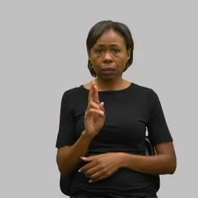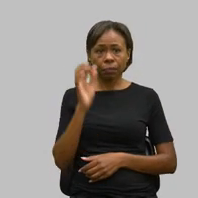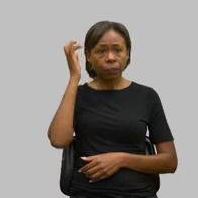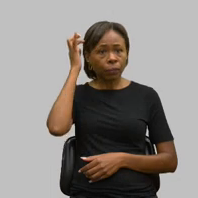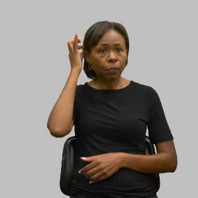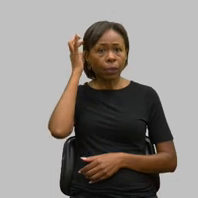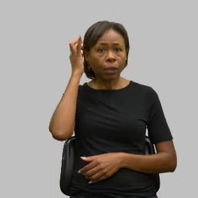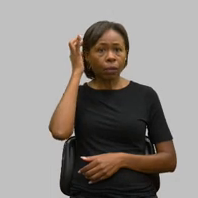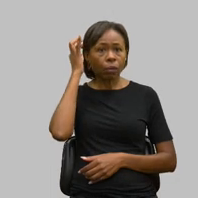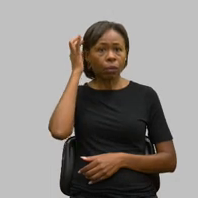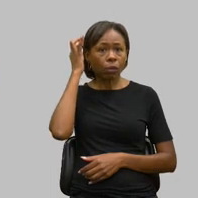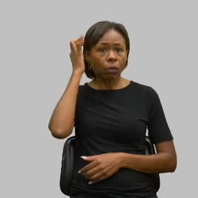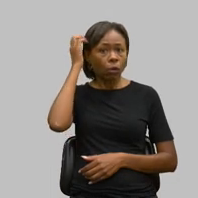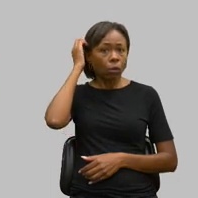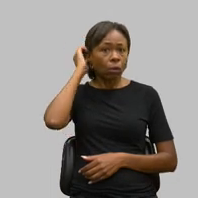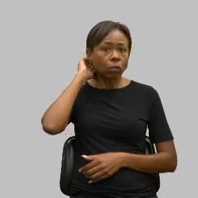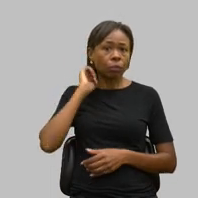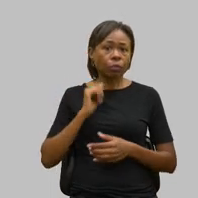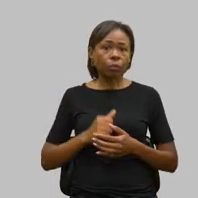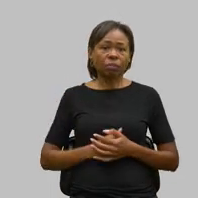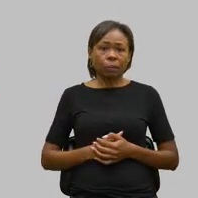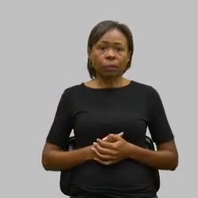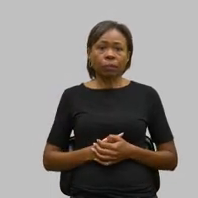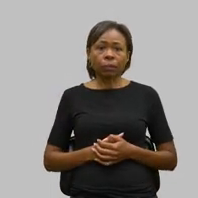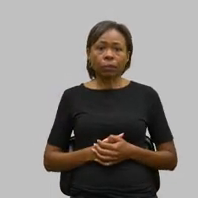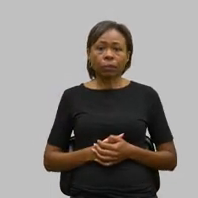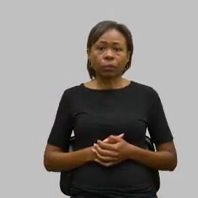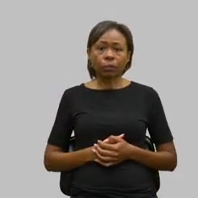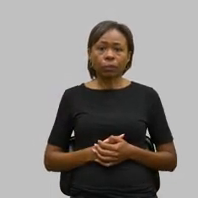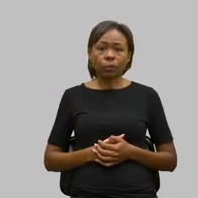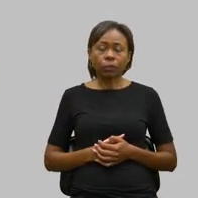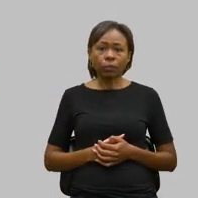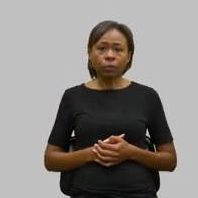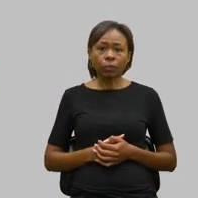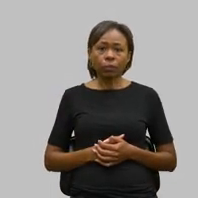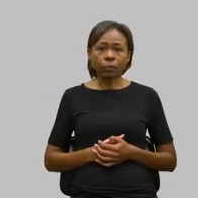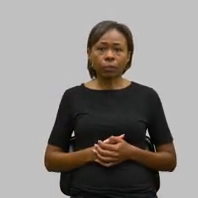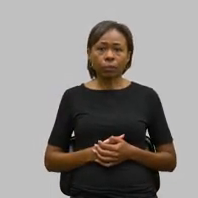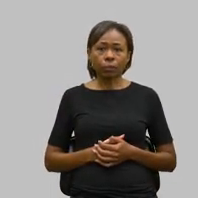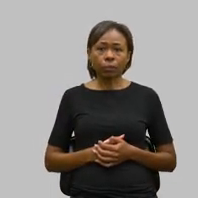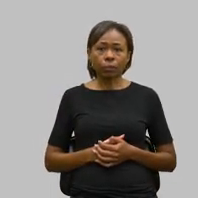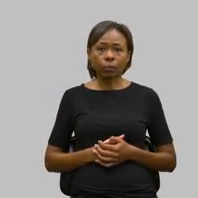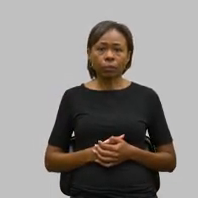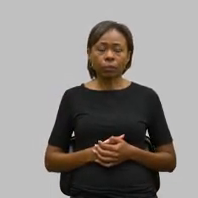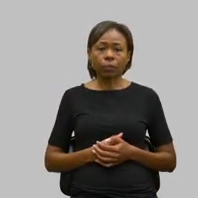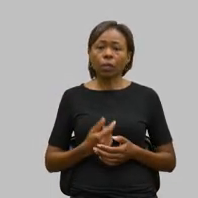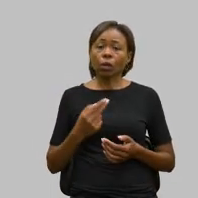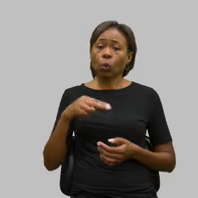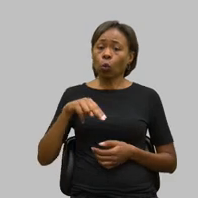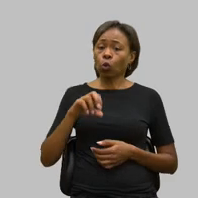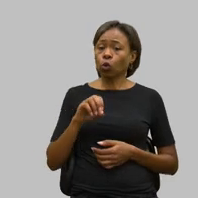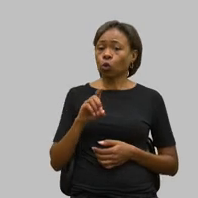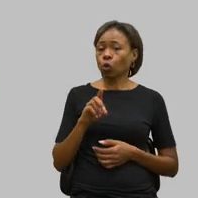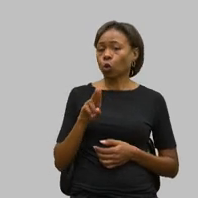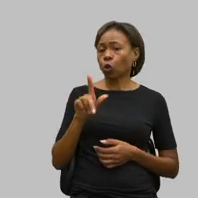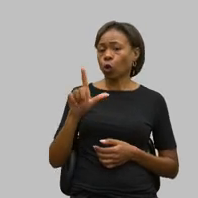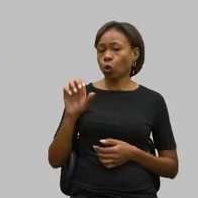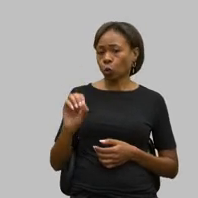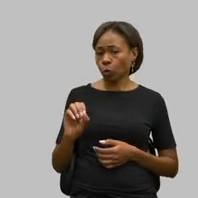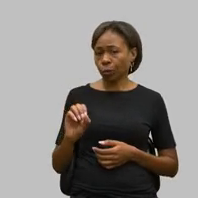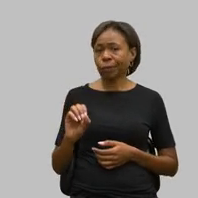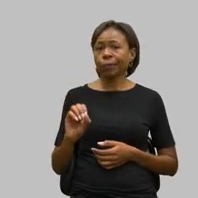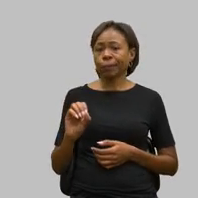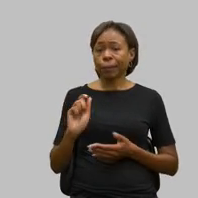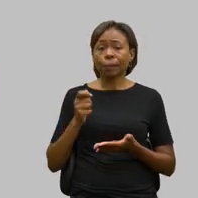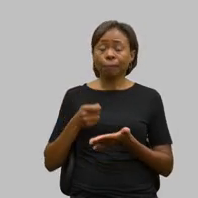R$ 23,00 para poder biopsiar um nódulo. E a biópsia de faringe e